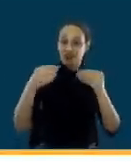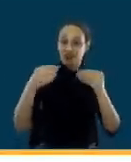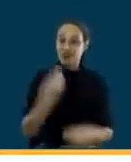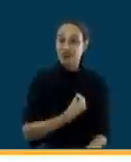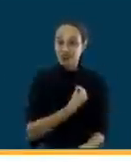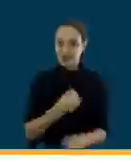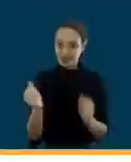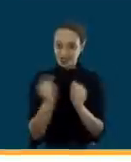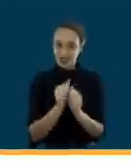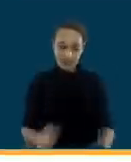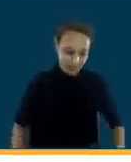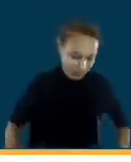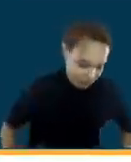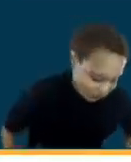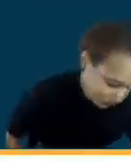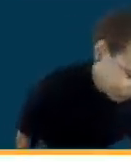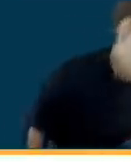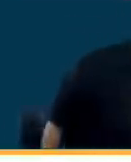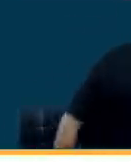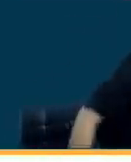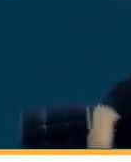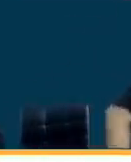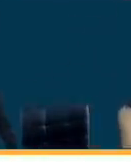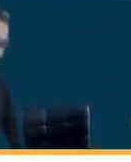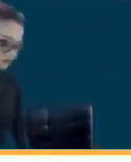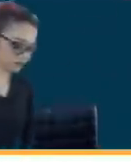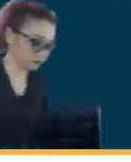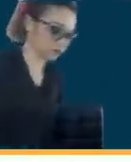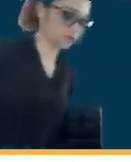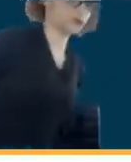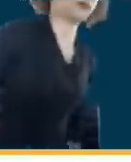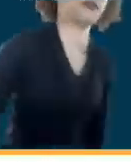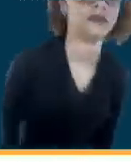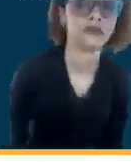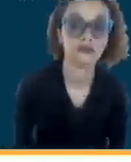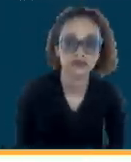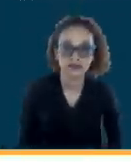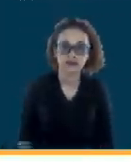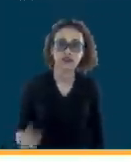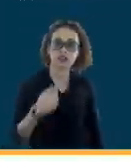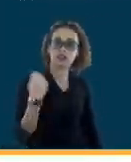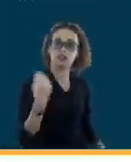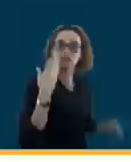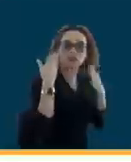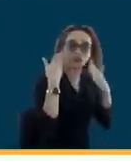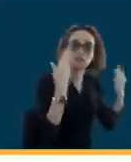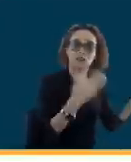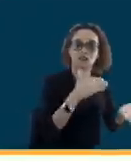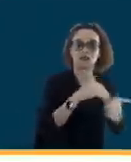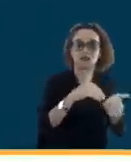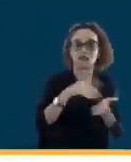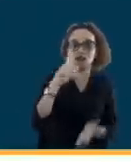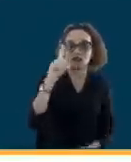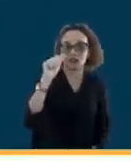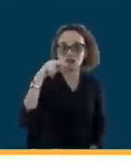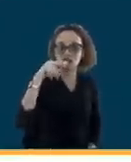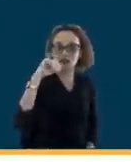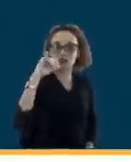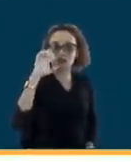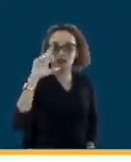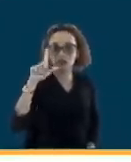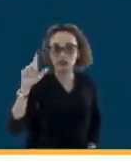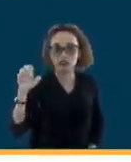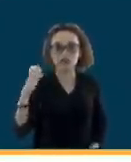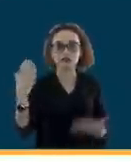juntos. Nós que agradecemos, secretária Daniele. Agora, continuando, temos a honra de